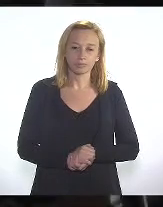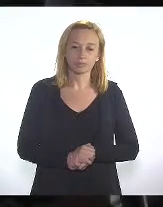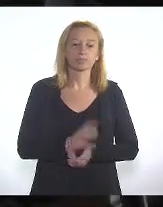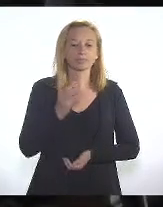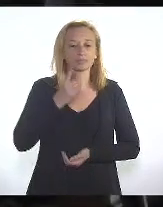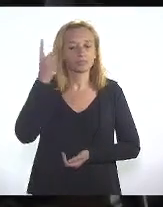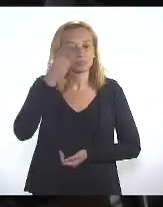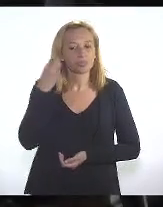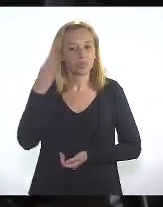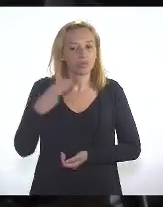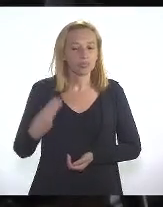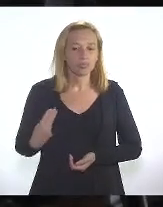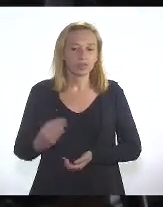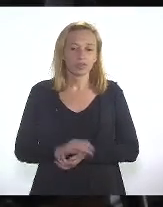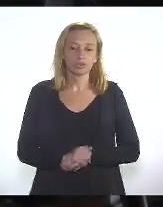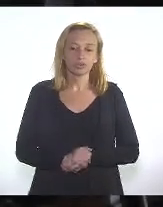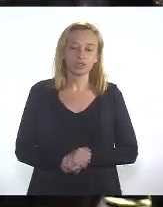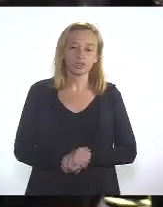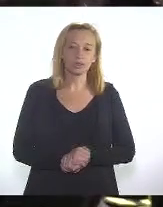Deputada Mônica Francisco.